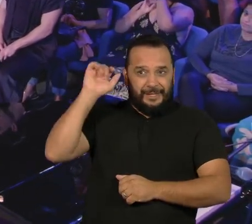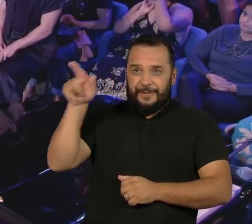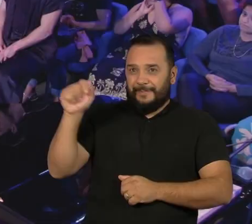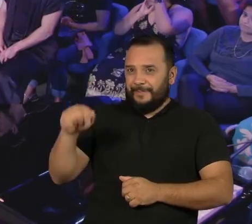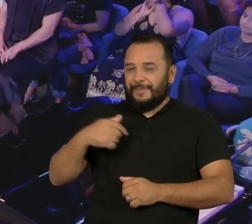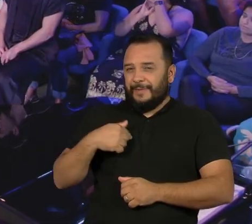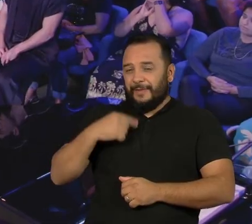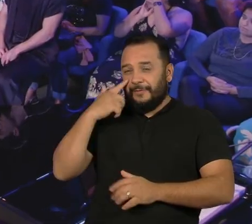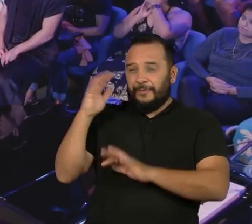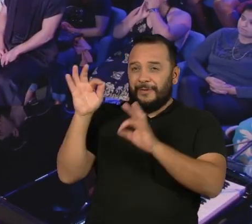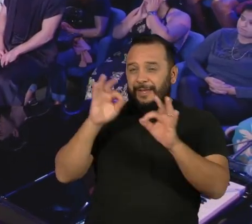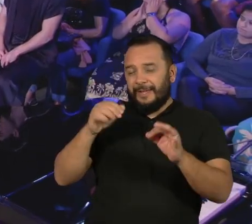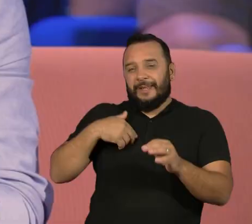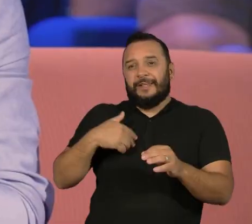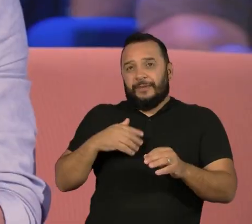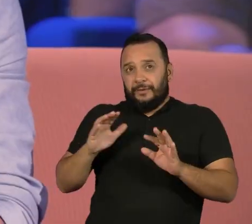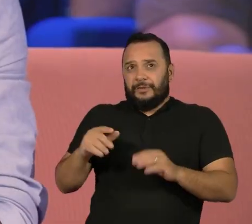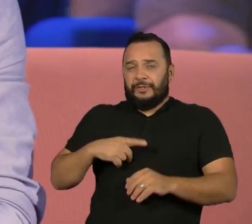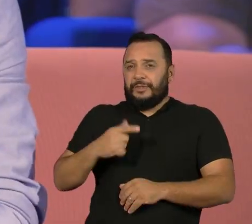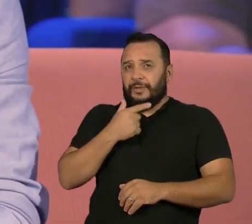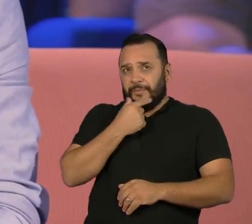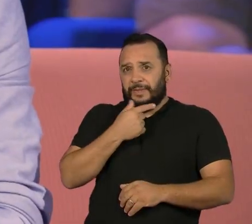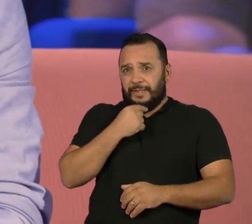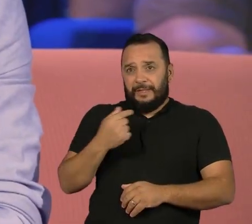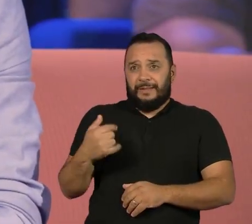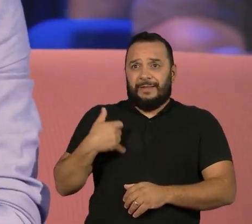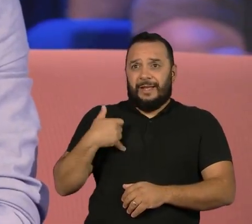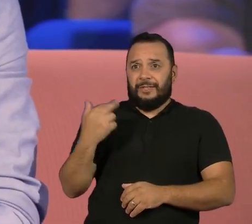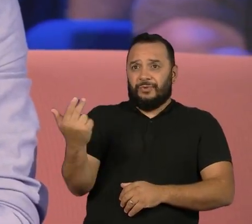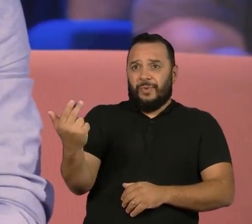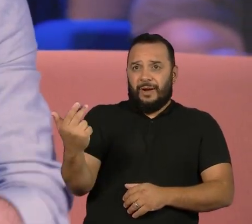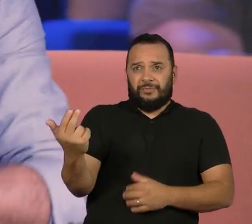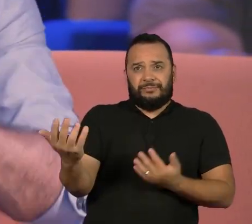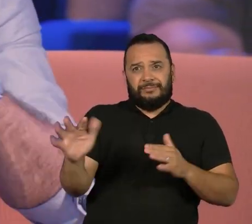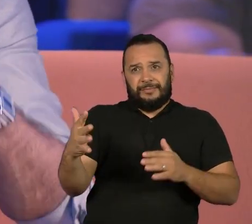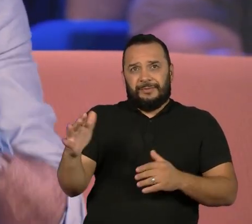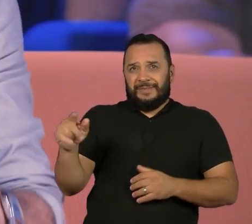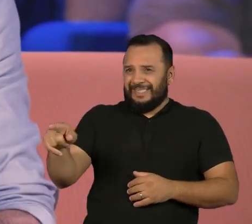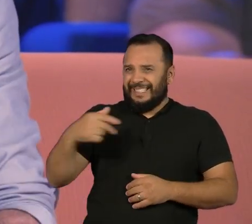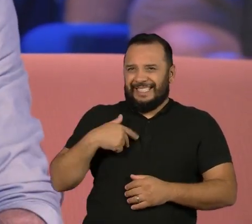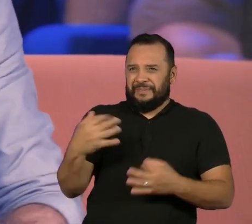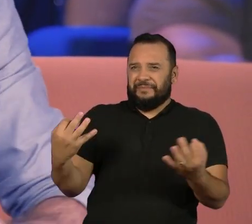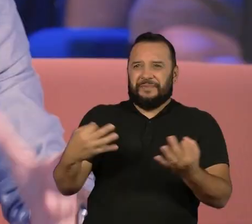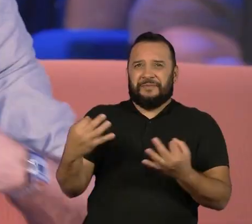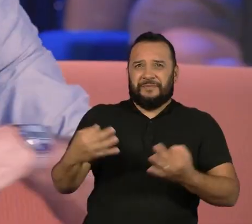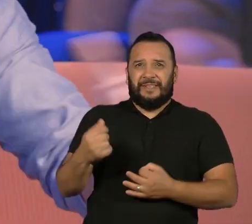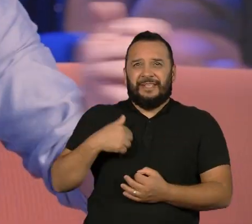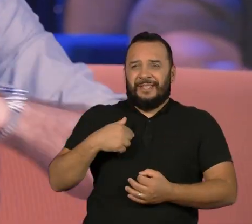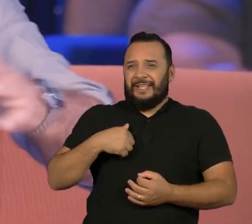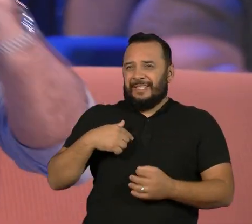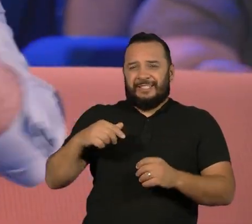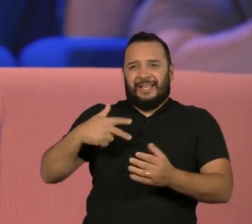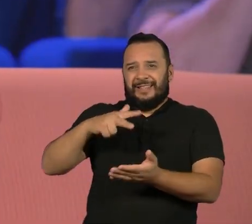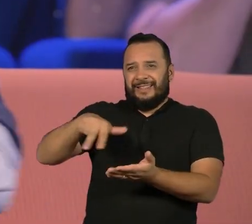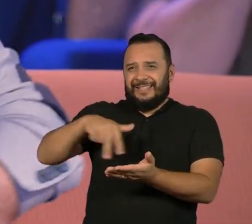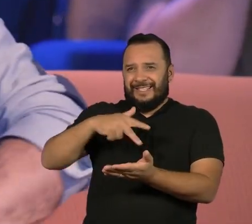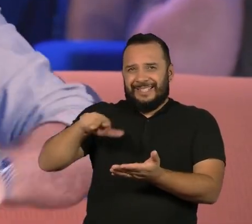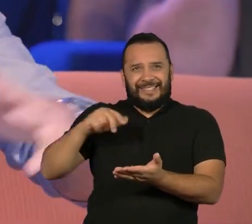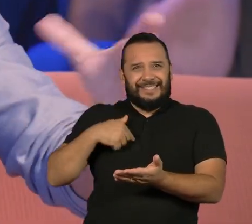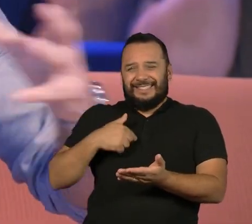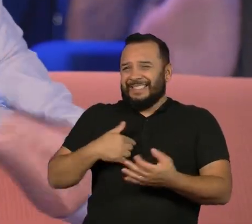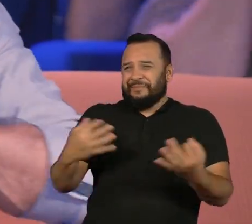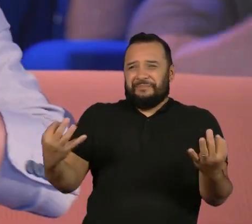e de repente entrou esse garoto, que devia ter mais ou menos a minha idade, e era uma coisa assim, era uma coreografia que ele fazia, que era um mosquito, e